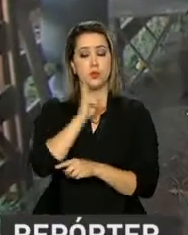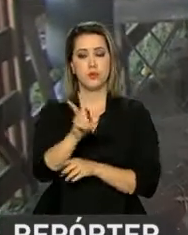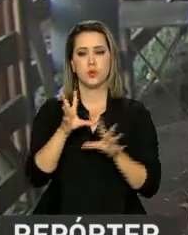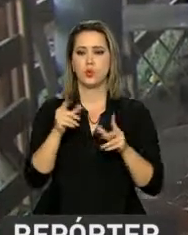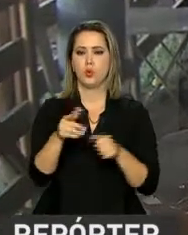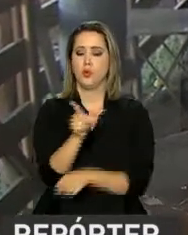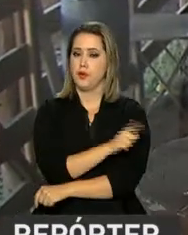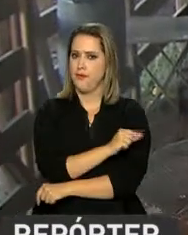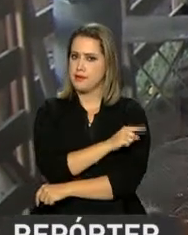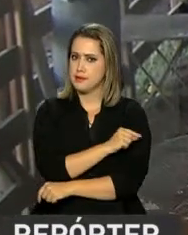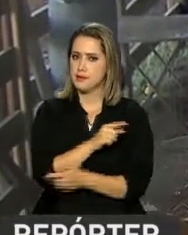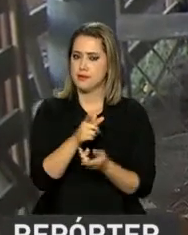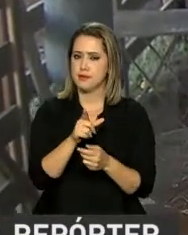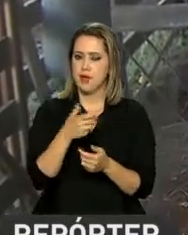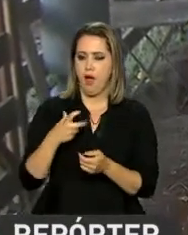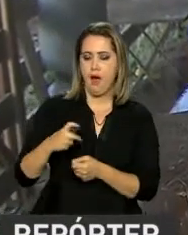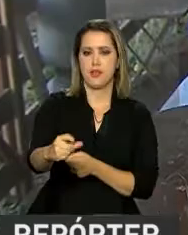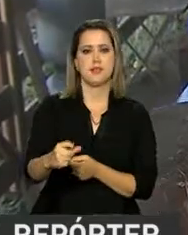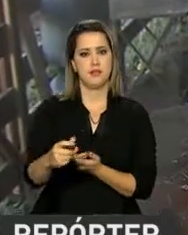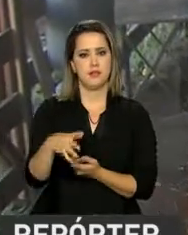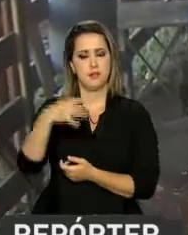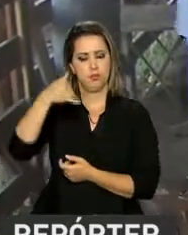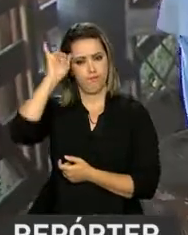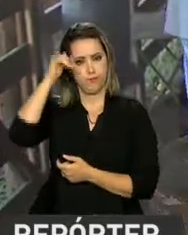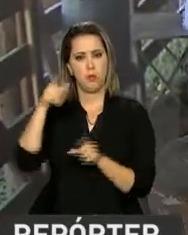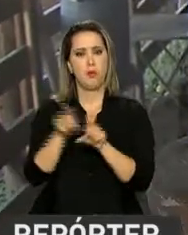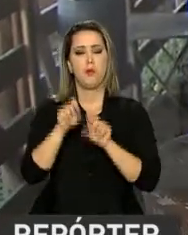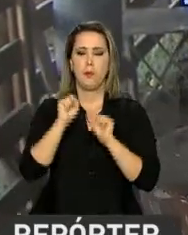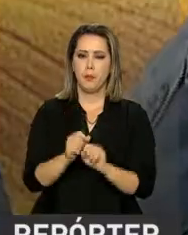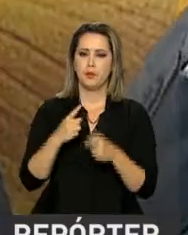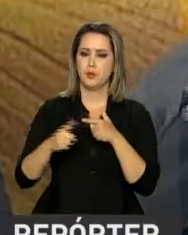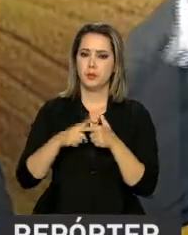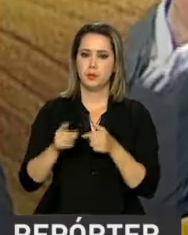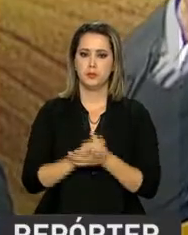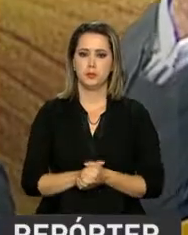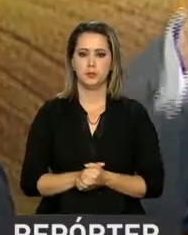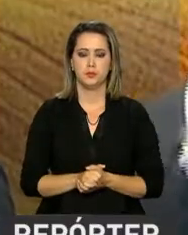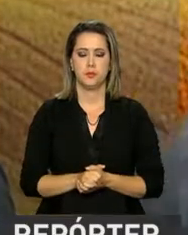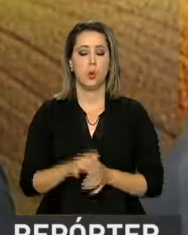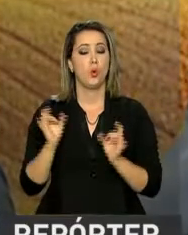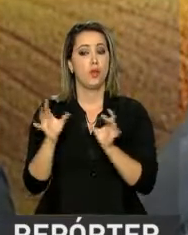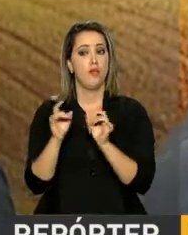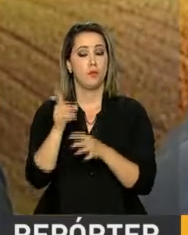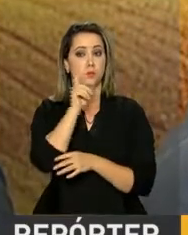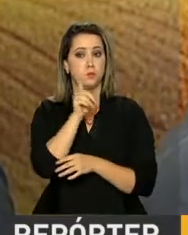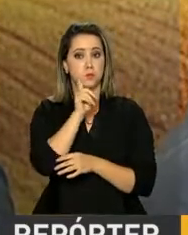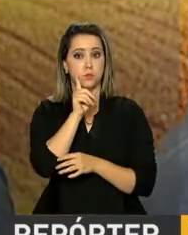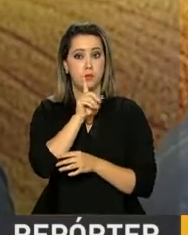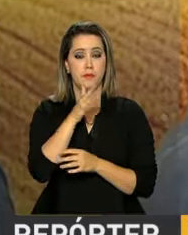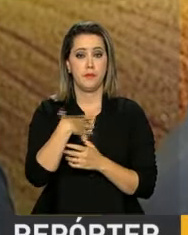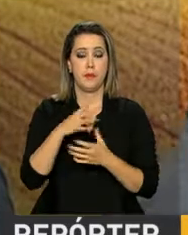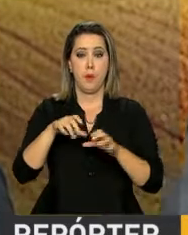qualidade da vacina aplicada nos animais e que poderia ter provocado a reação que é exportado nos estados unidos é o dianteiro